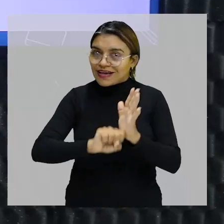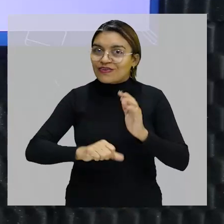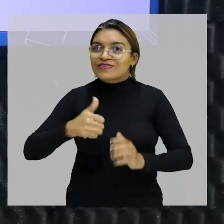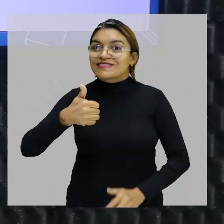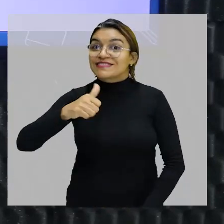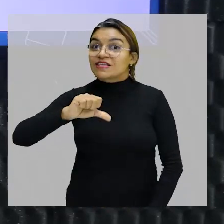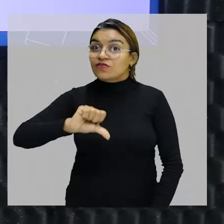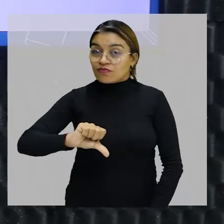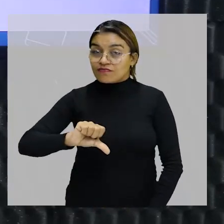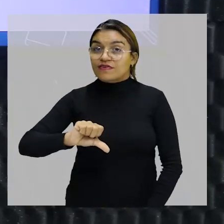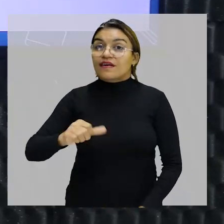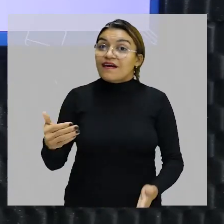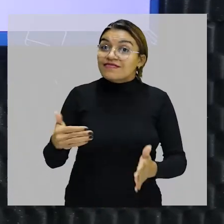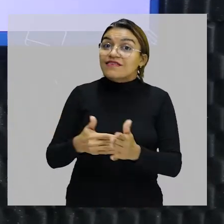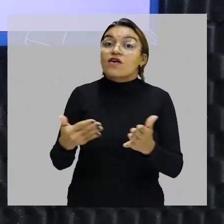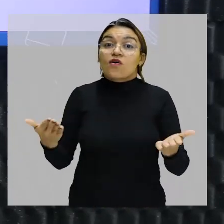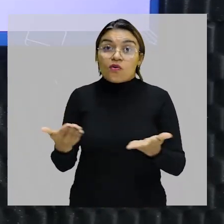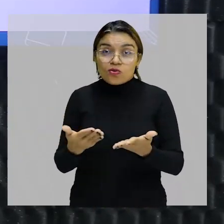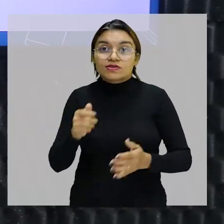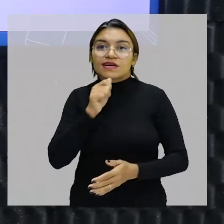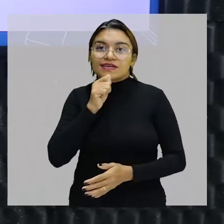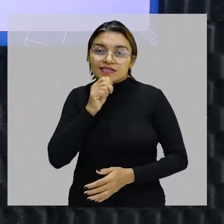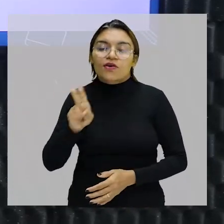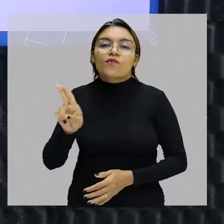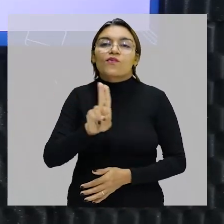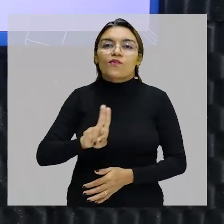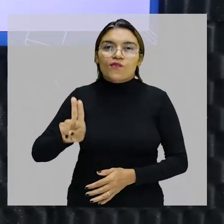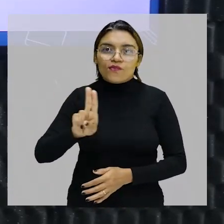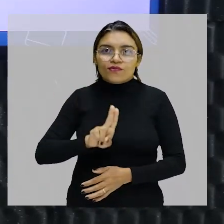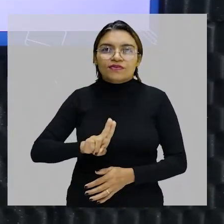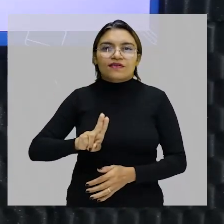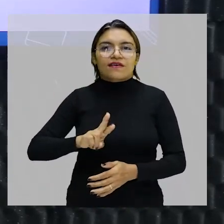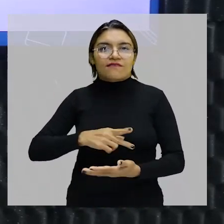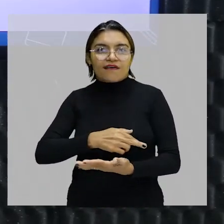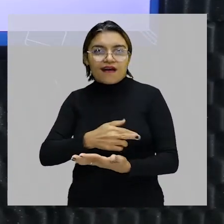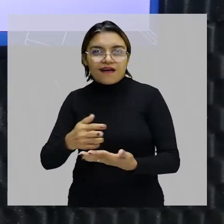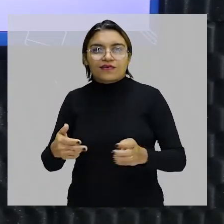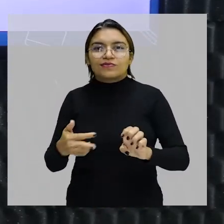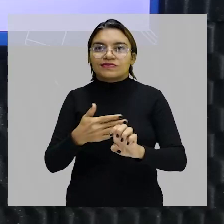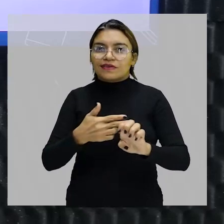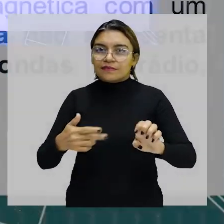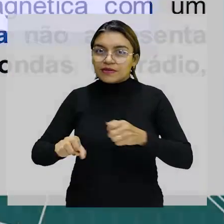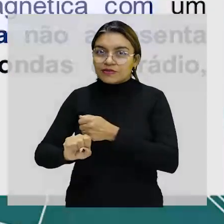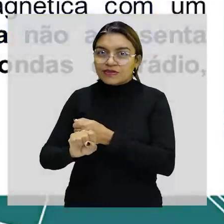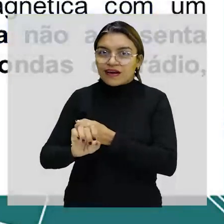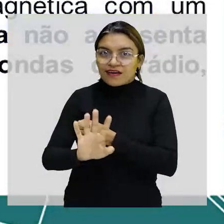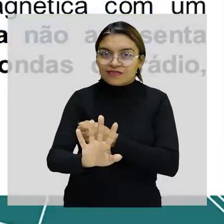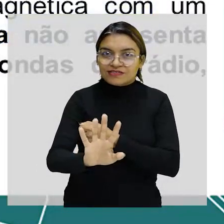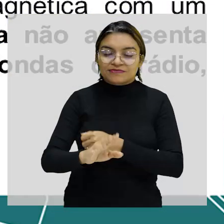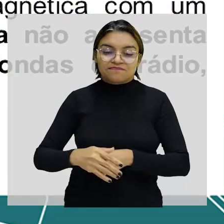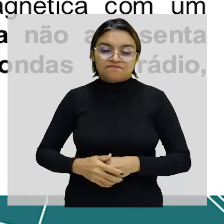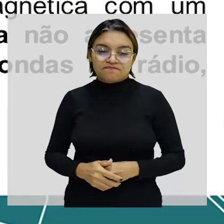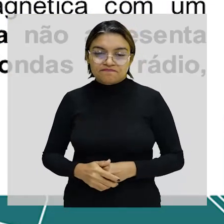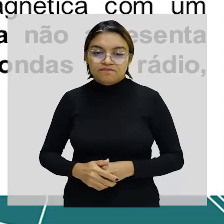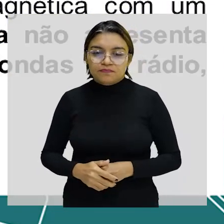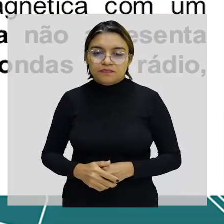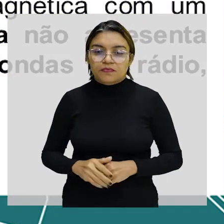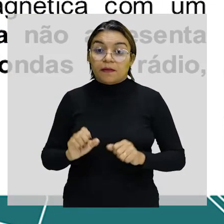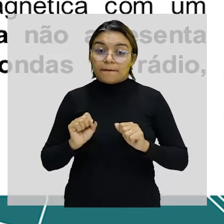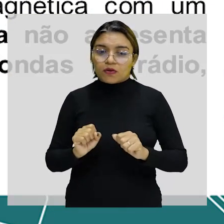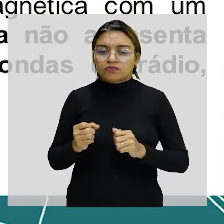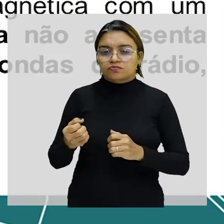hoje empregamos diversos elementos radioativos. Bom, podemos dividir